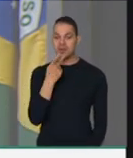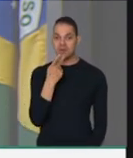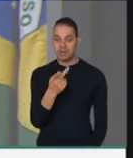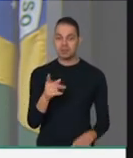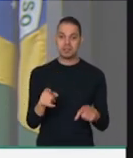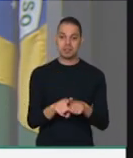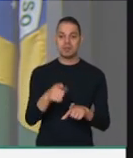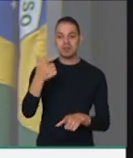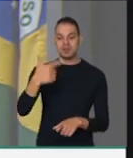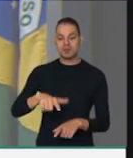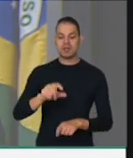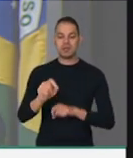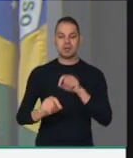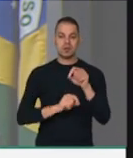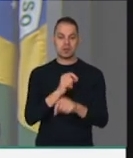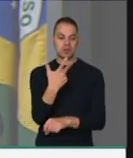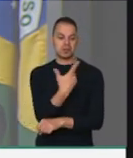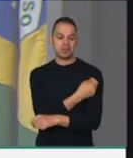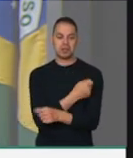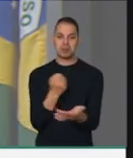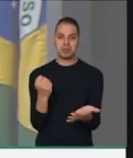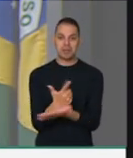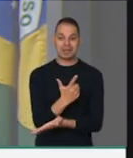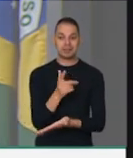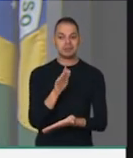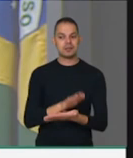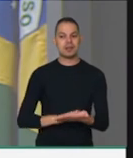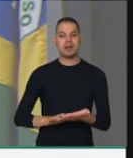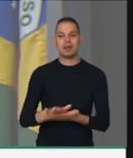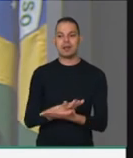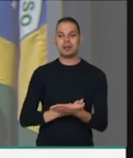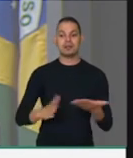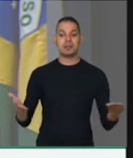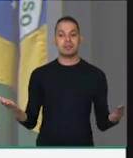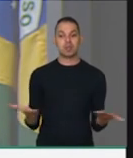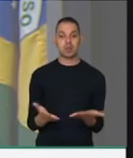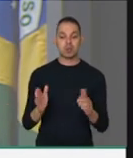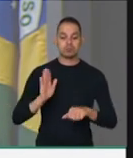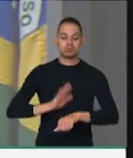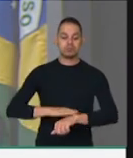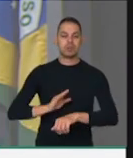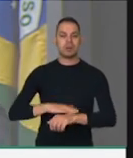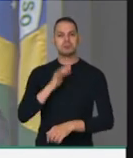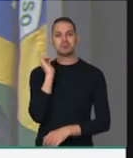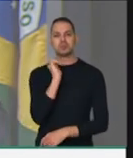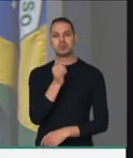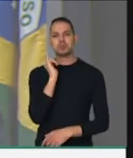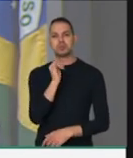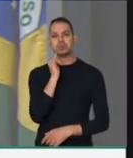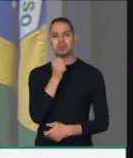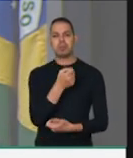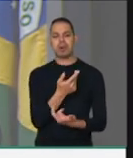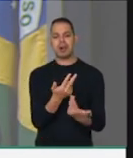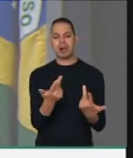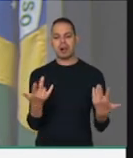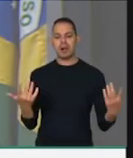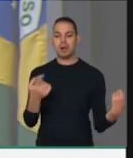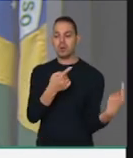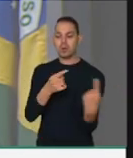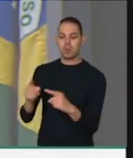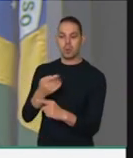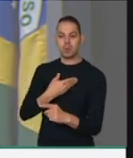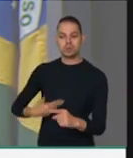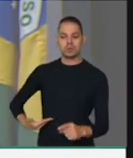dessa vacina foi comprada Vivemos um momento e divas estão sendo construídas pelo governo contra o